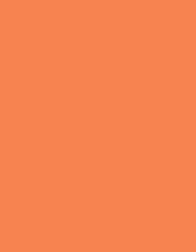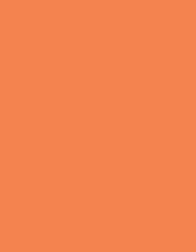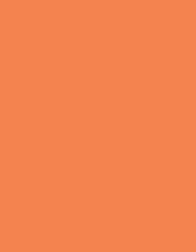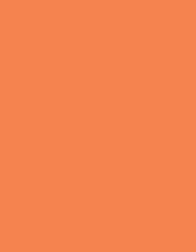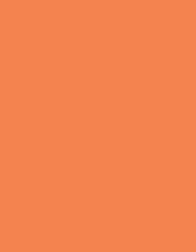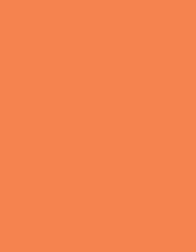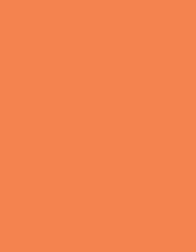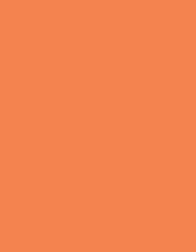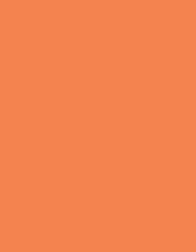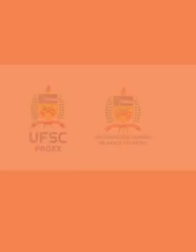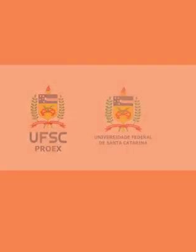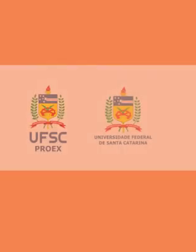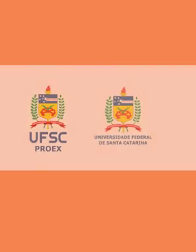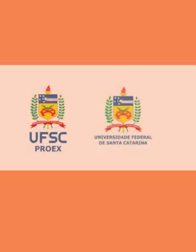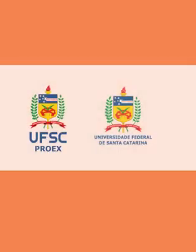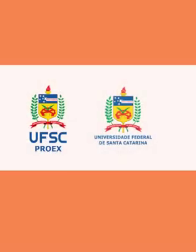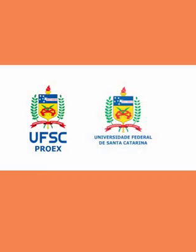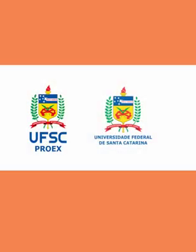E aí